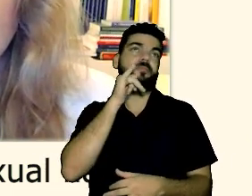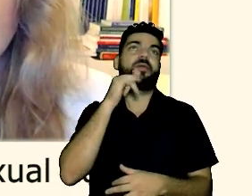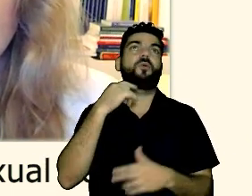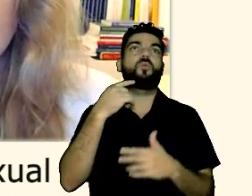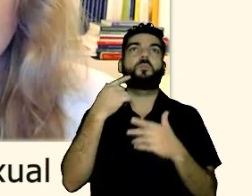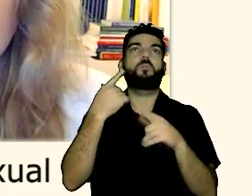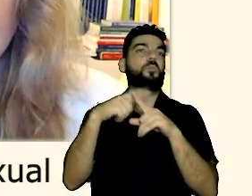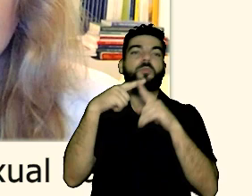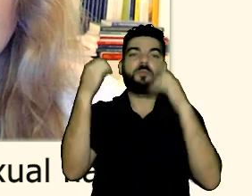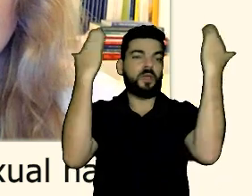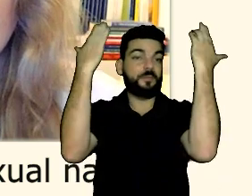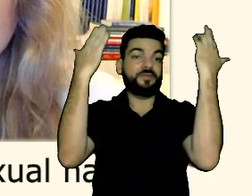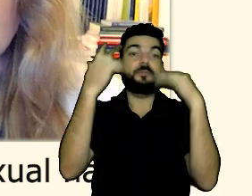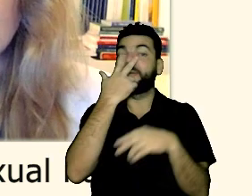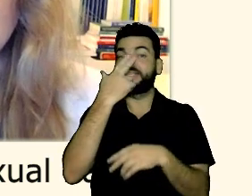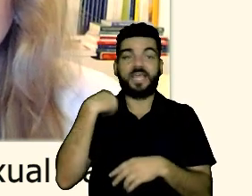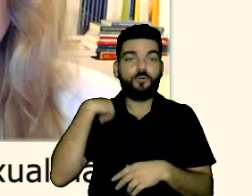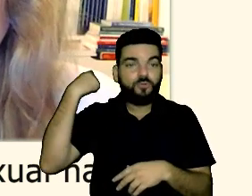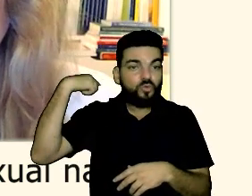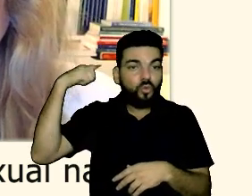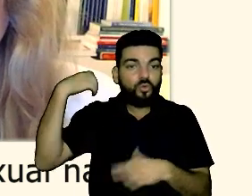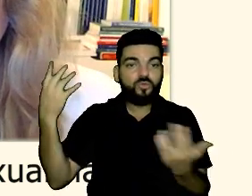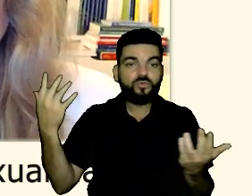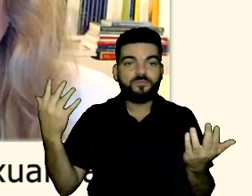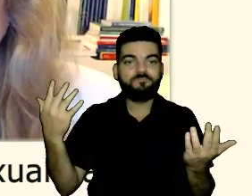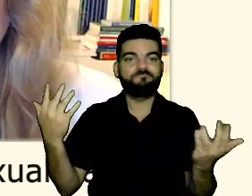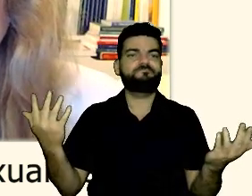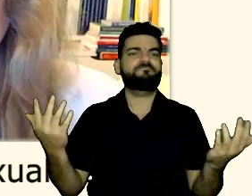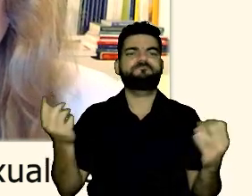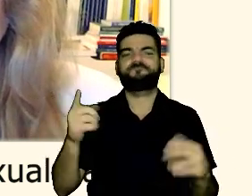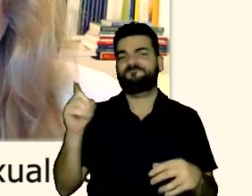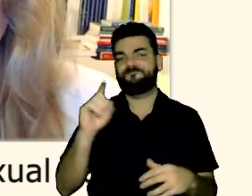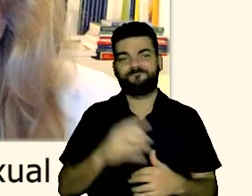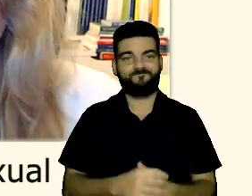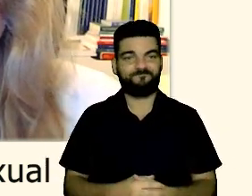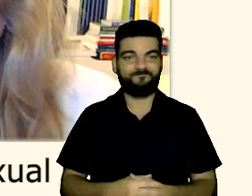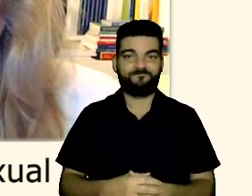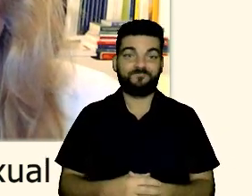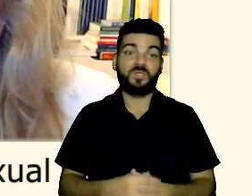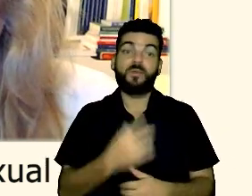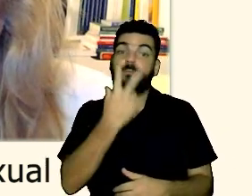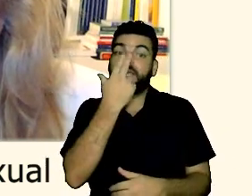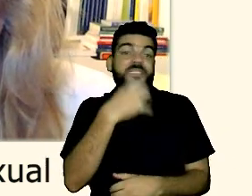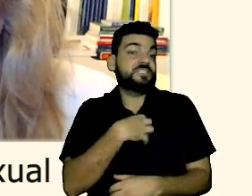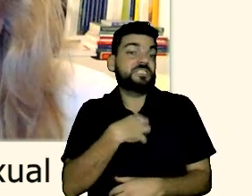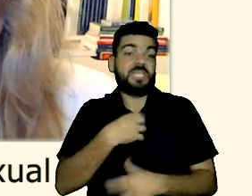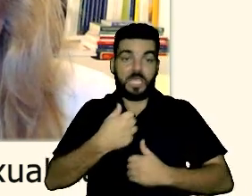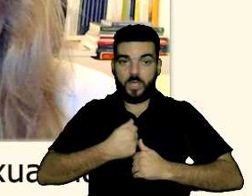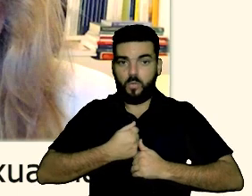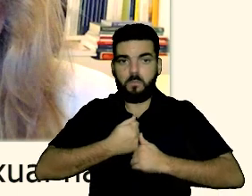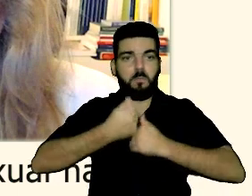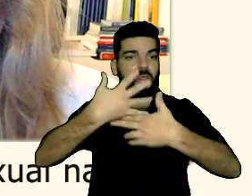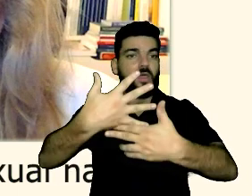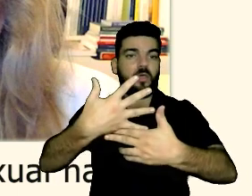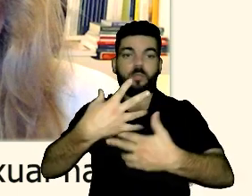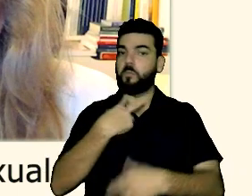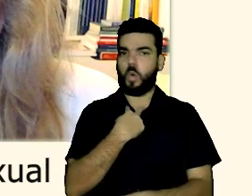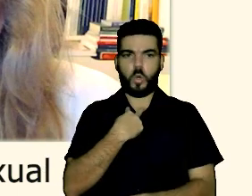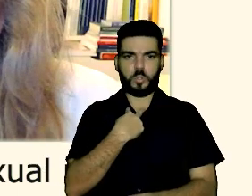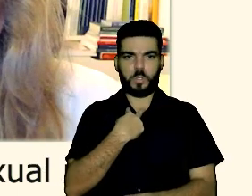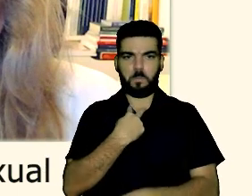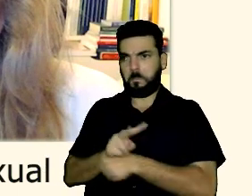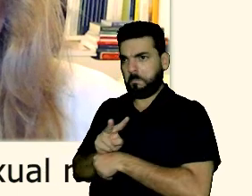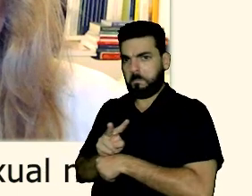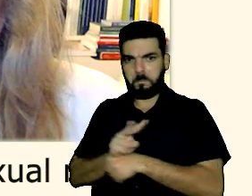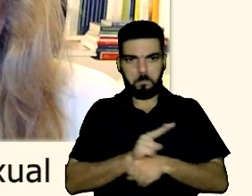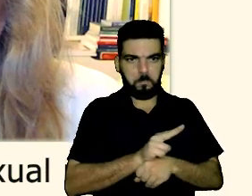mim, isso é coisa de louco. Ainda hoje, isso é muito normal a gente ouvir isso. A gente acaba